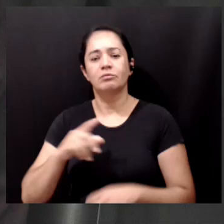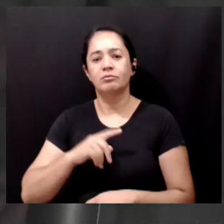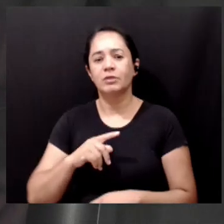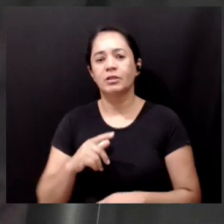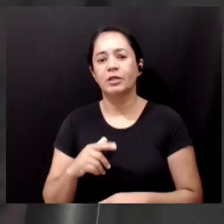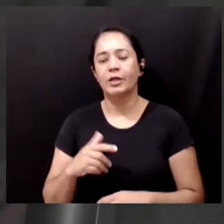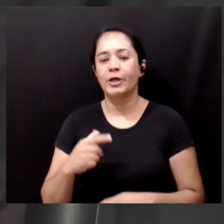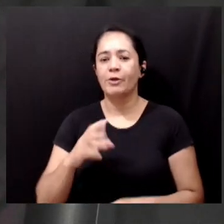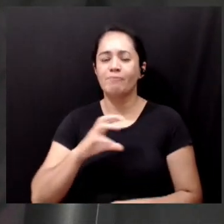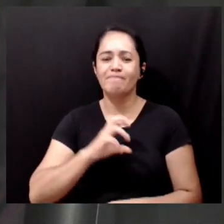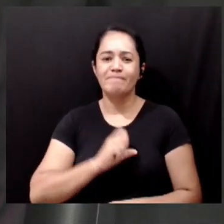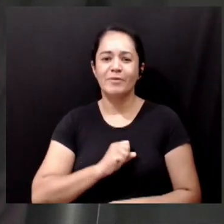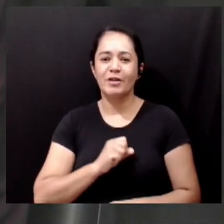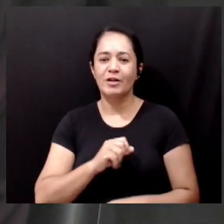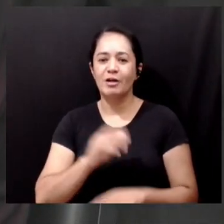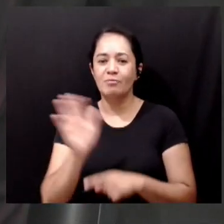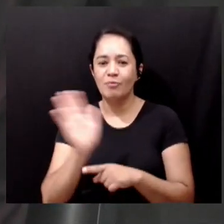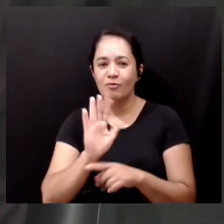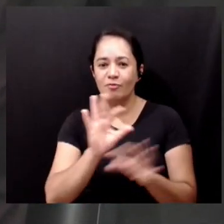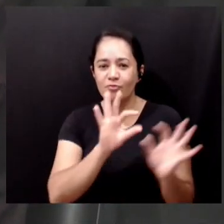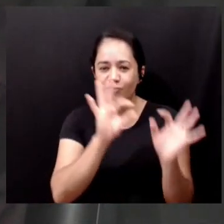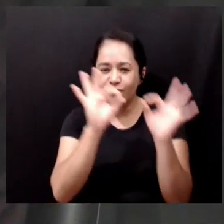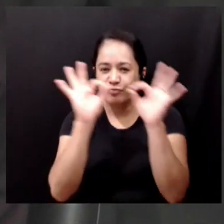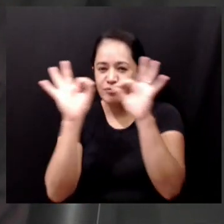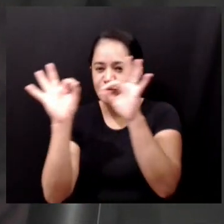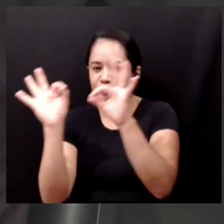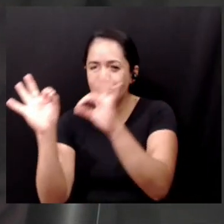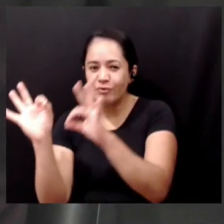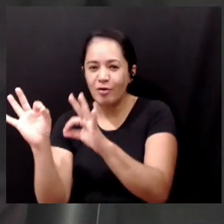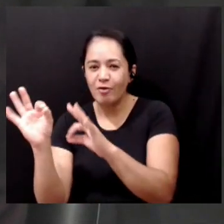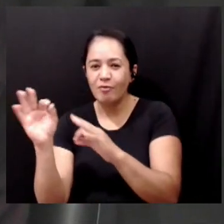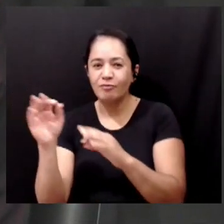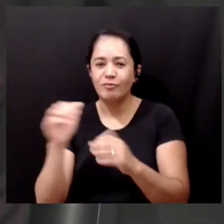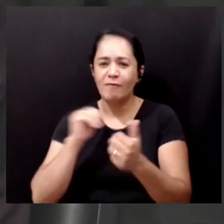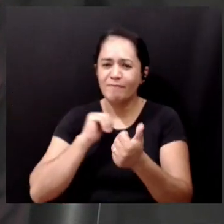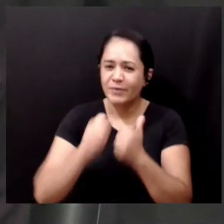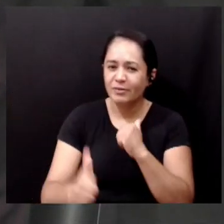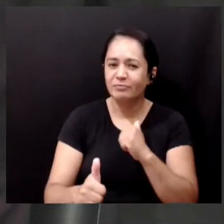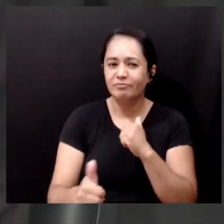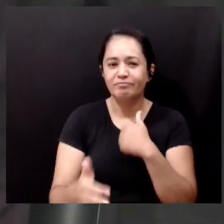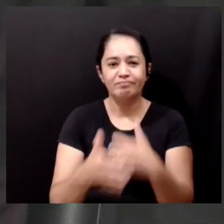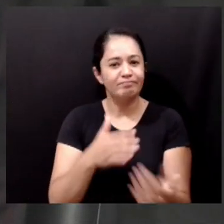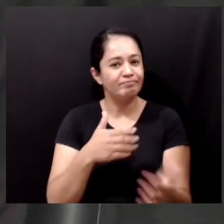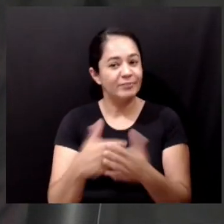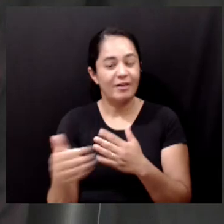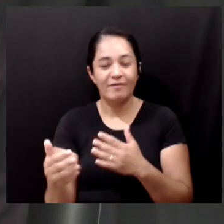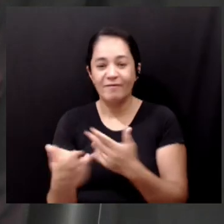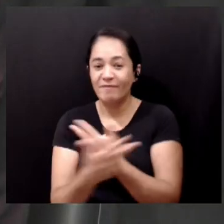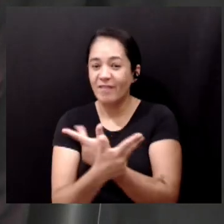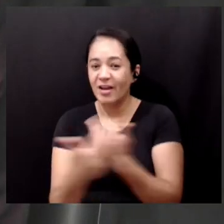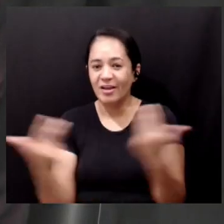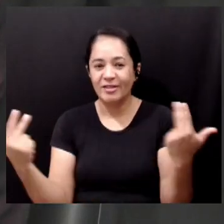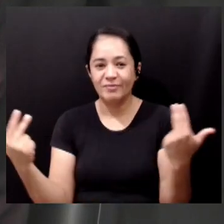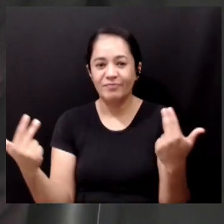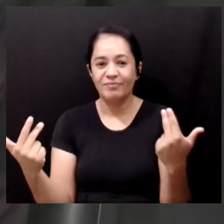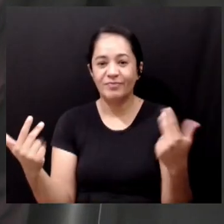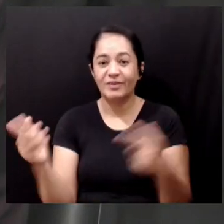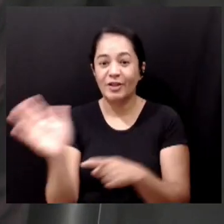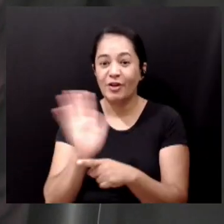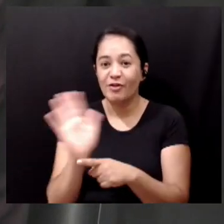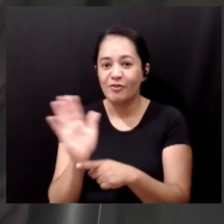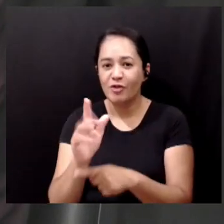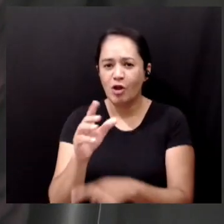assistindo filme, série, futebol. Então, tem um filme predileto? Eu gosto muito do Em